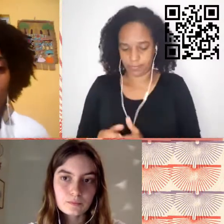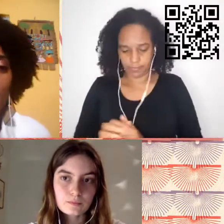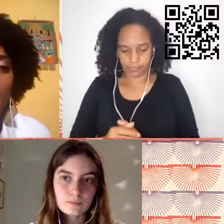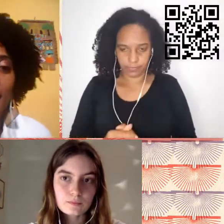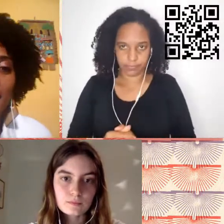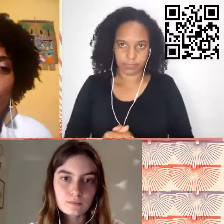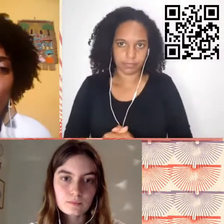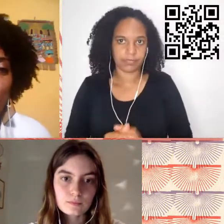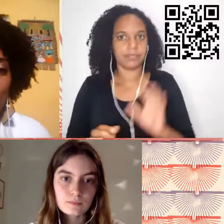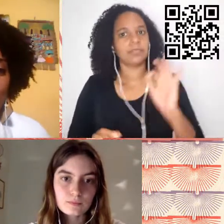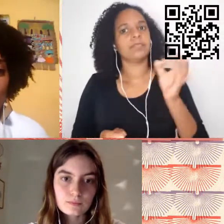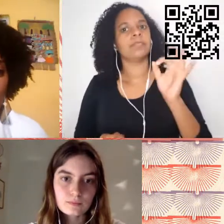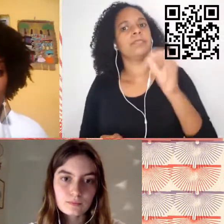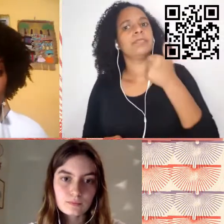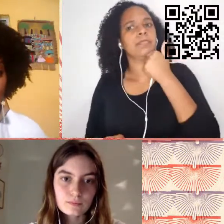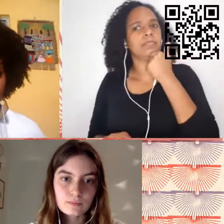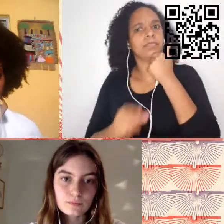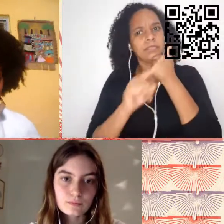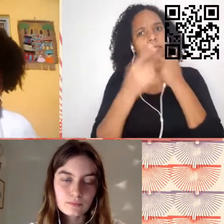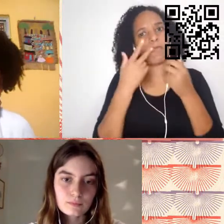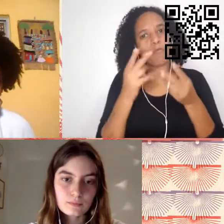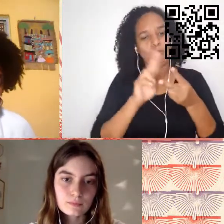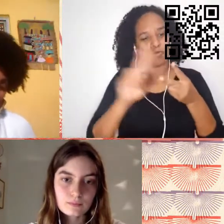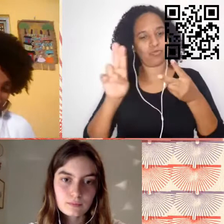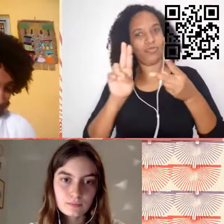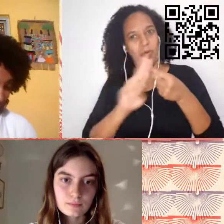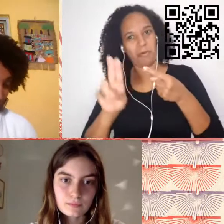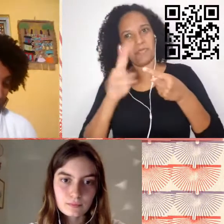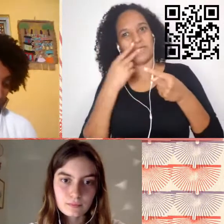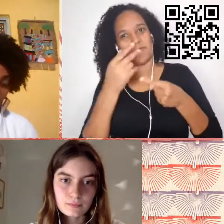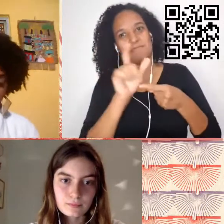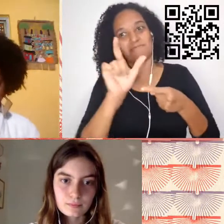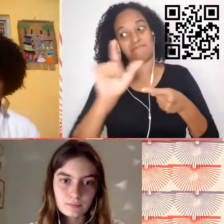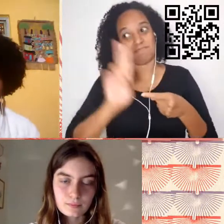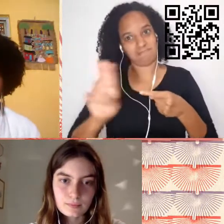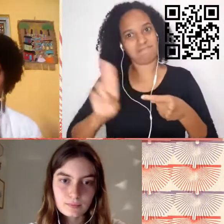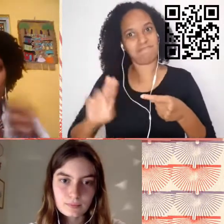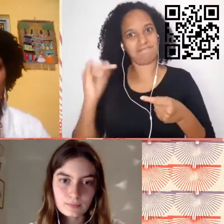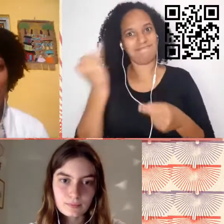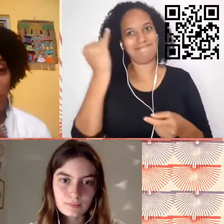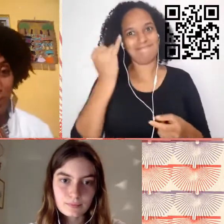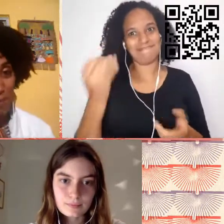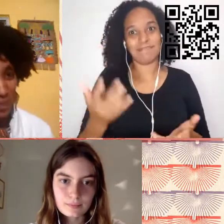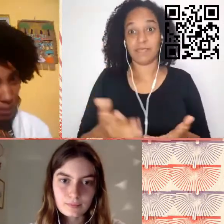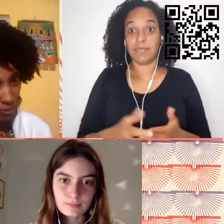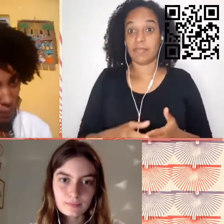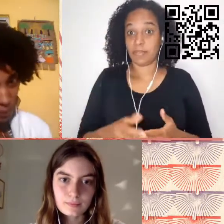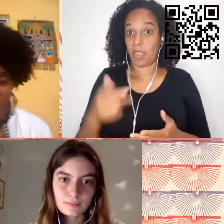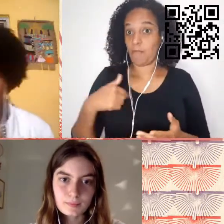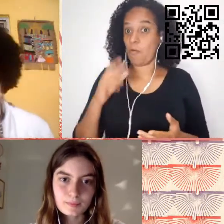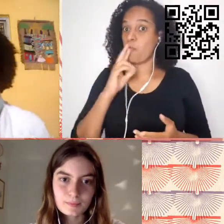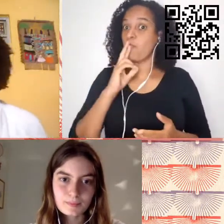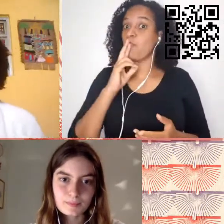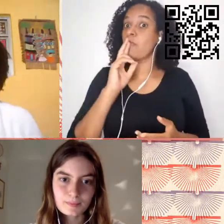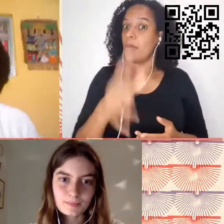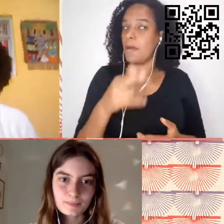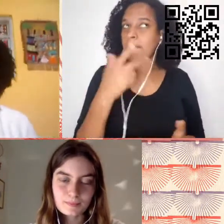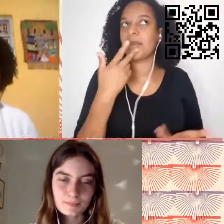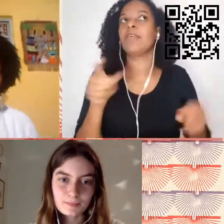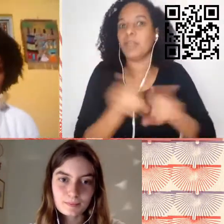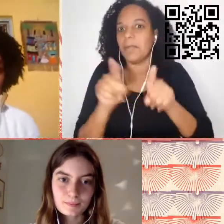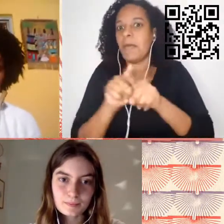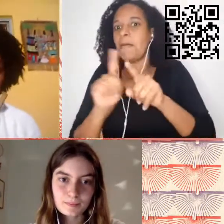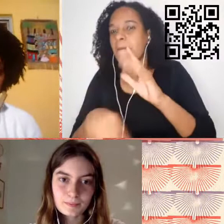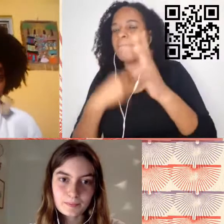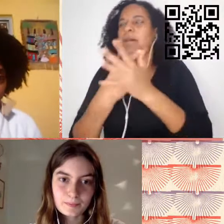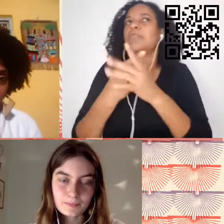Sim, sim. Você trouxe aí dois nomes bem importantes, né? E aí eu vou responder, mas eu também vou problematizar, que é quando a